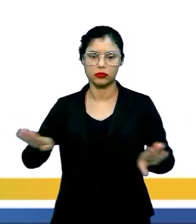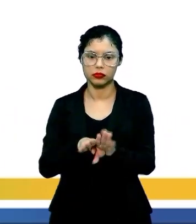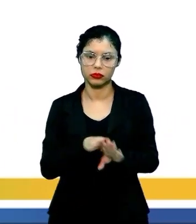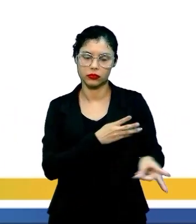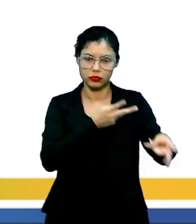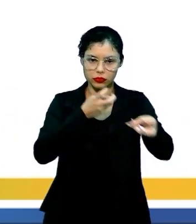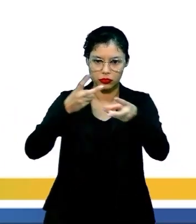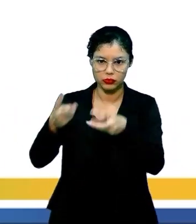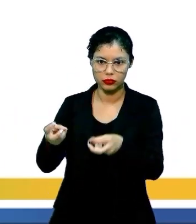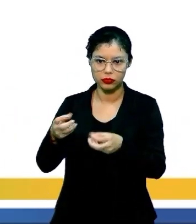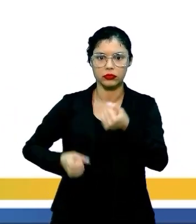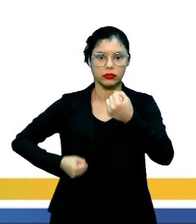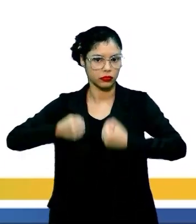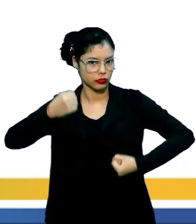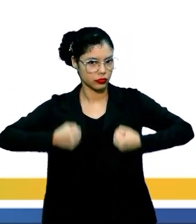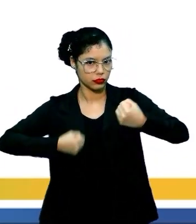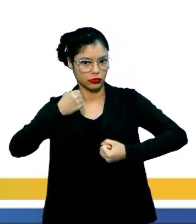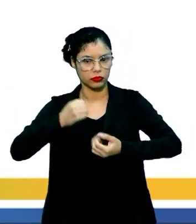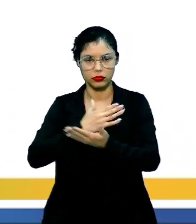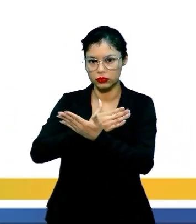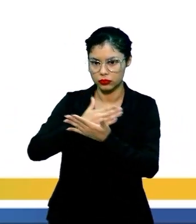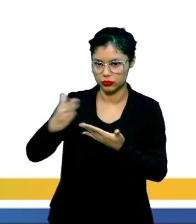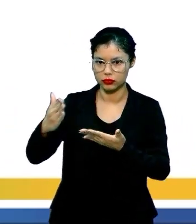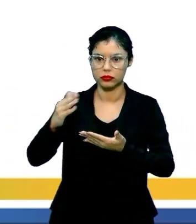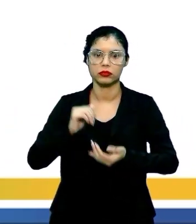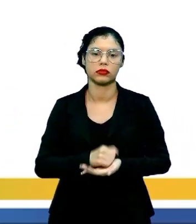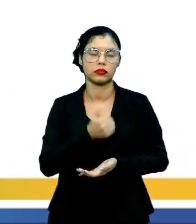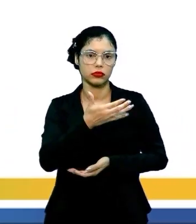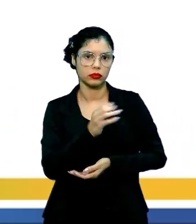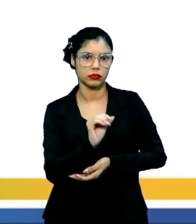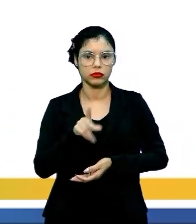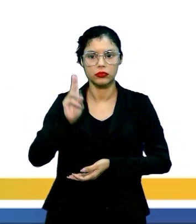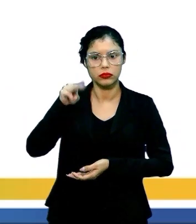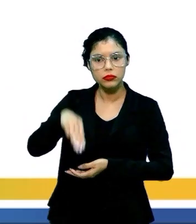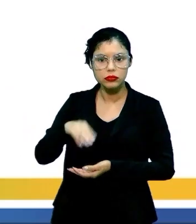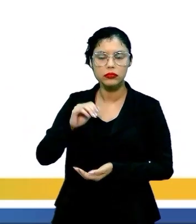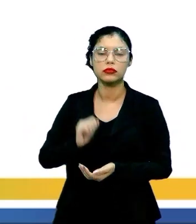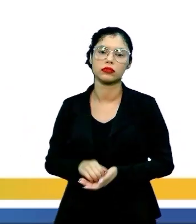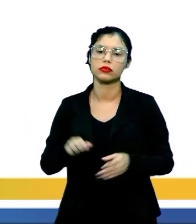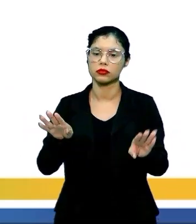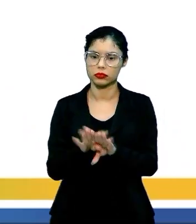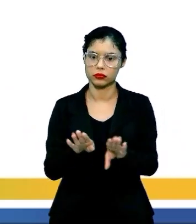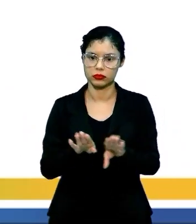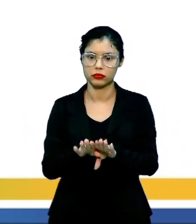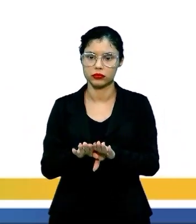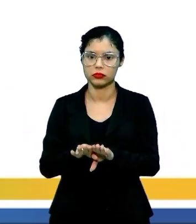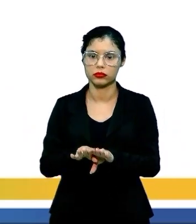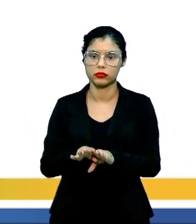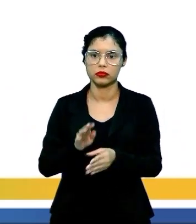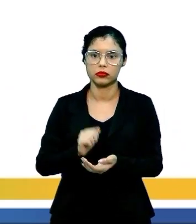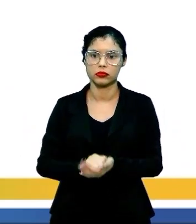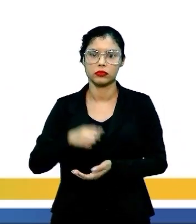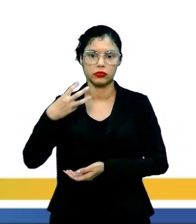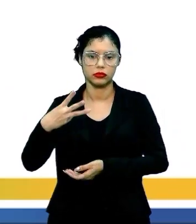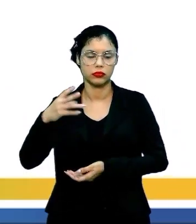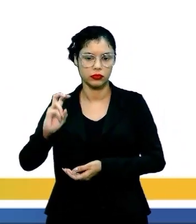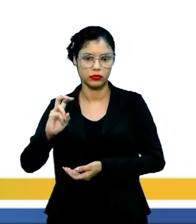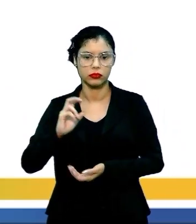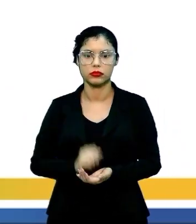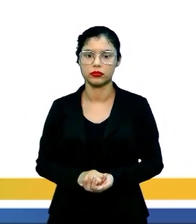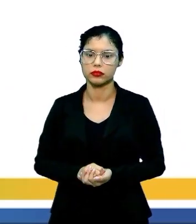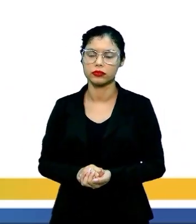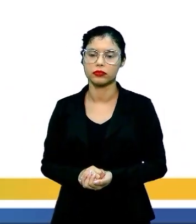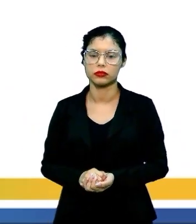observa-se também um caminhão que está na posição inicial, 10 quilômetros, e na posição 2, 35